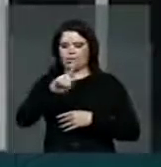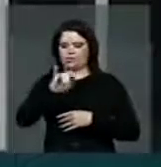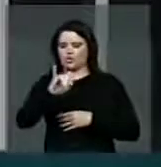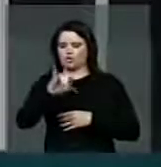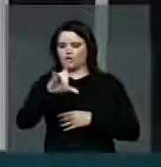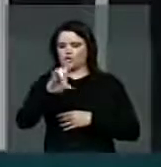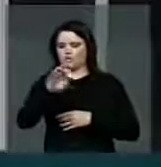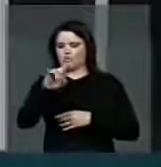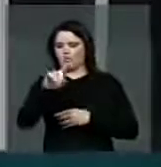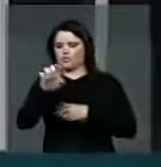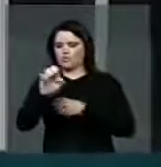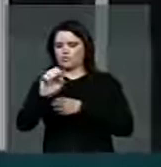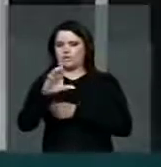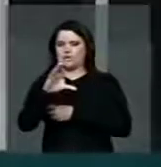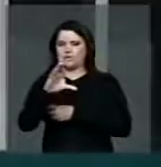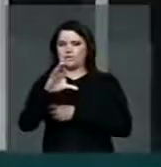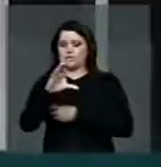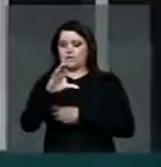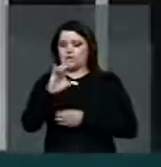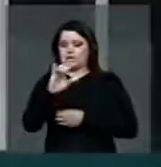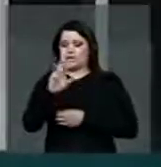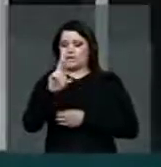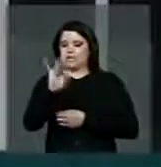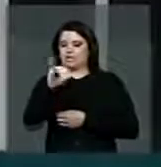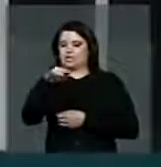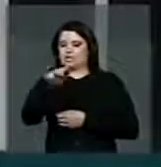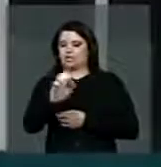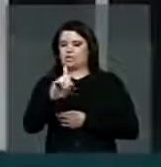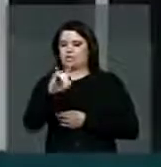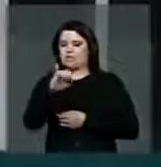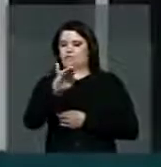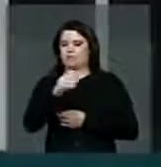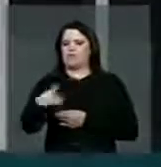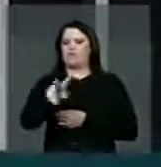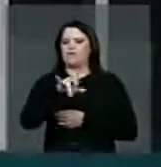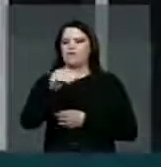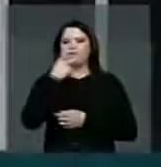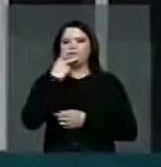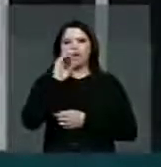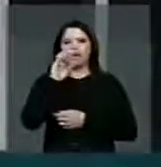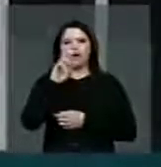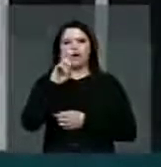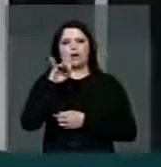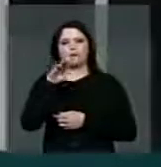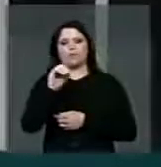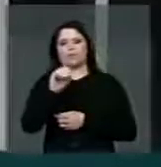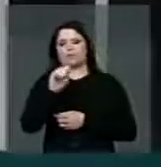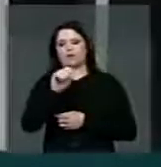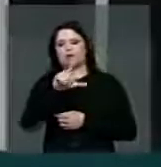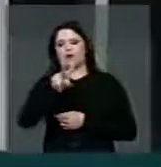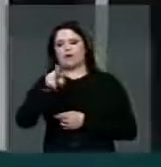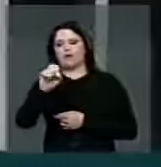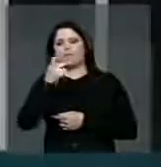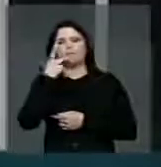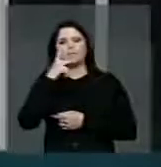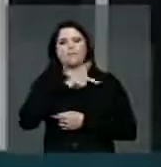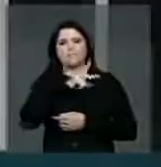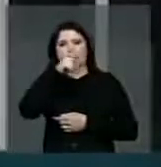Cristiane Damião, que conta na sua diretoria com Raimundo Alves Lima Neto, prefeito de